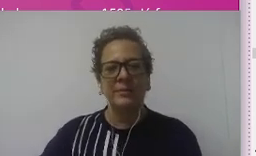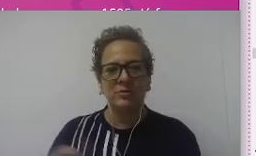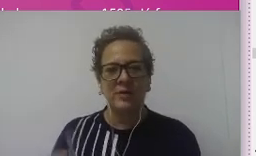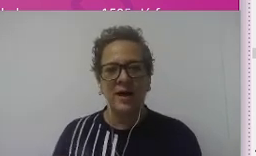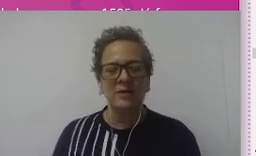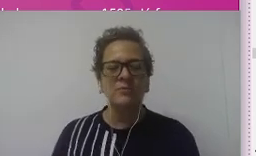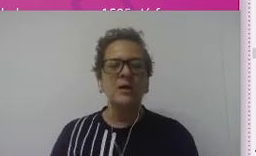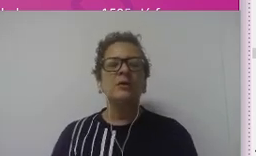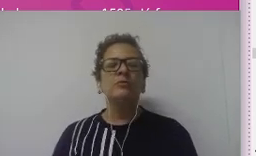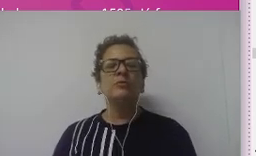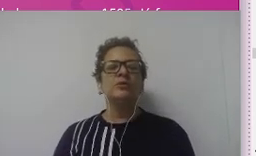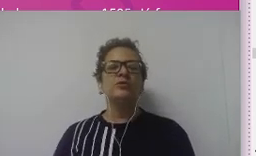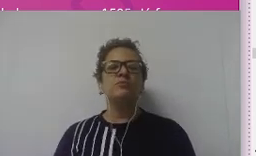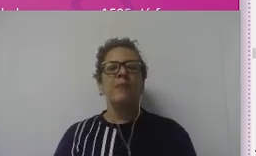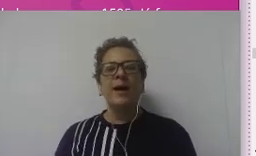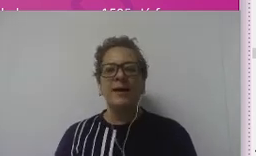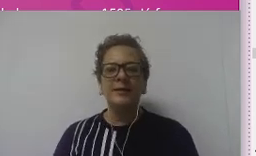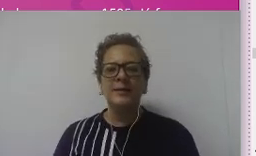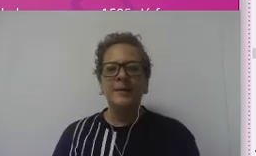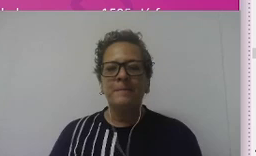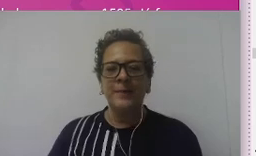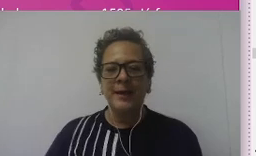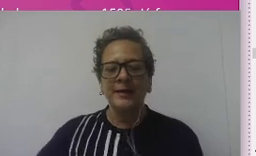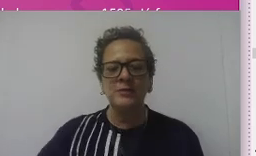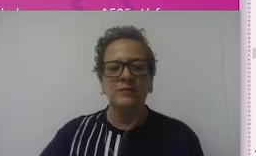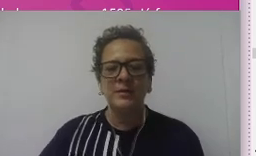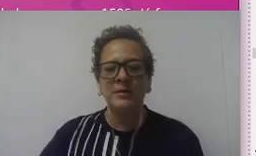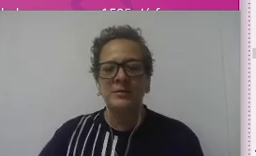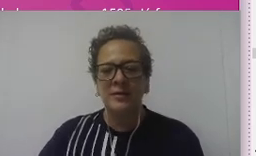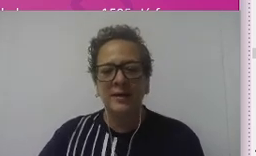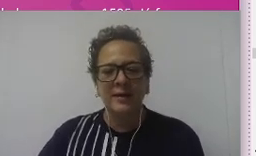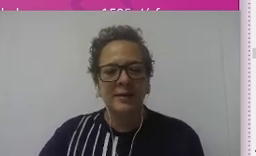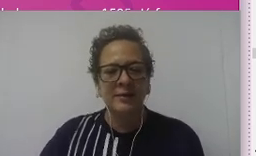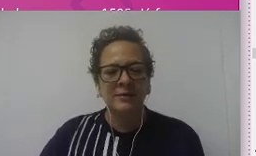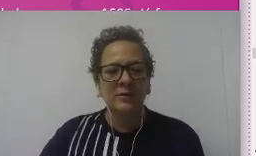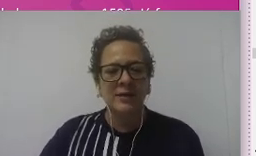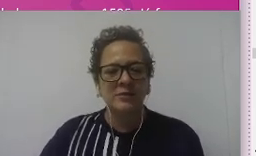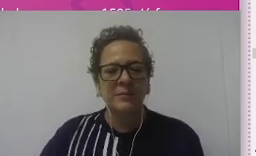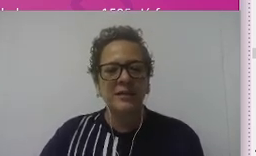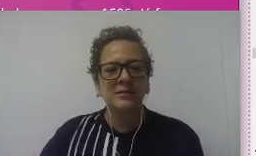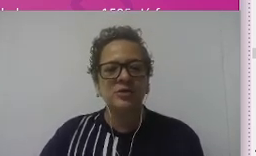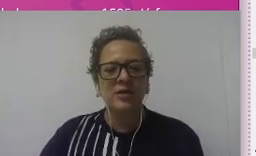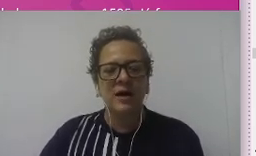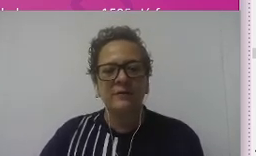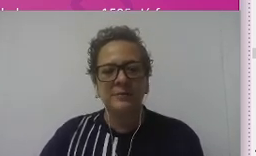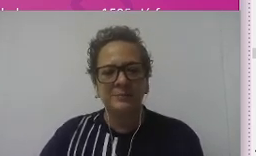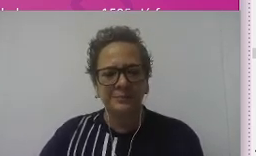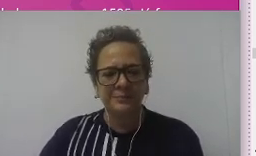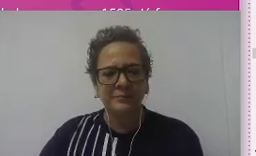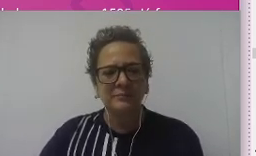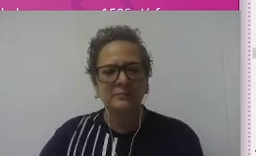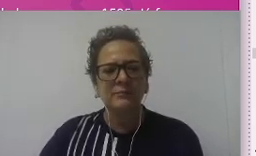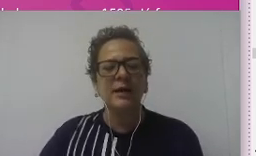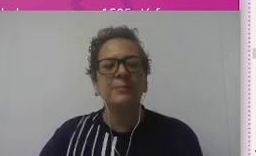eles se apaixonaram durante um baile, né, que as famílias, que uma das famílias estava